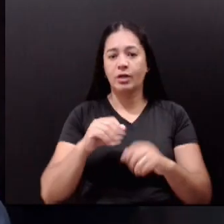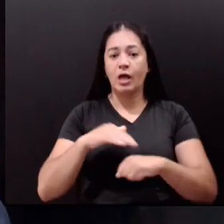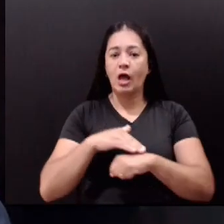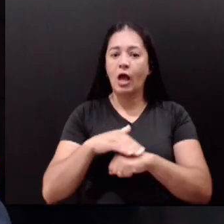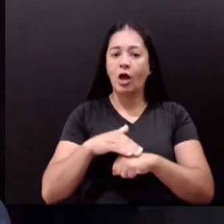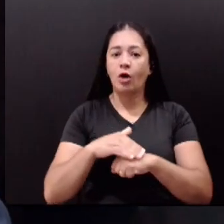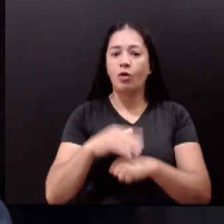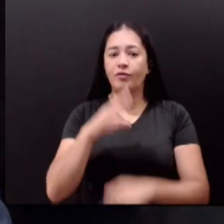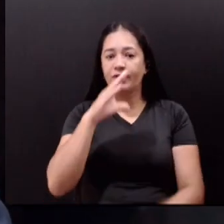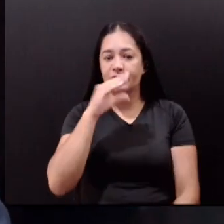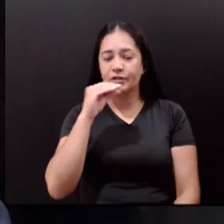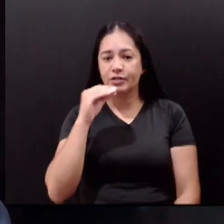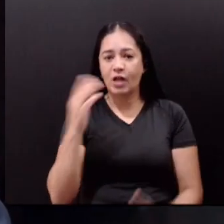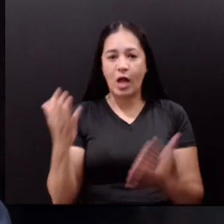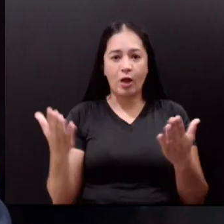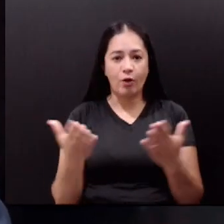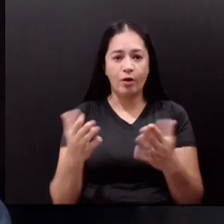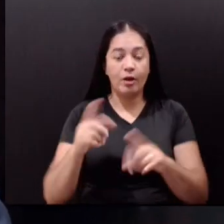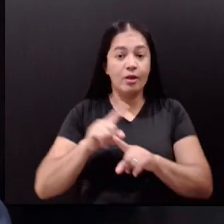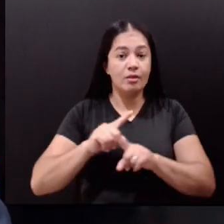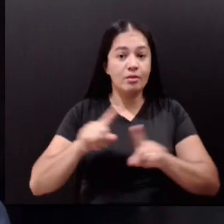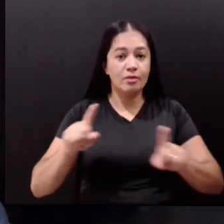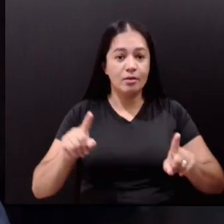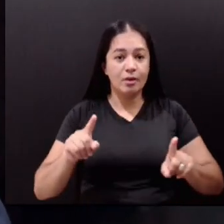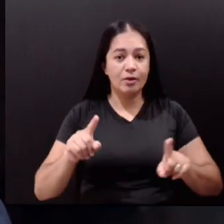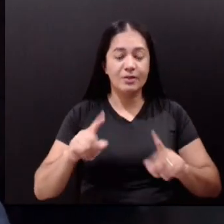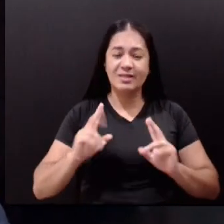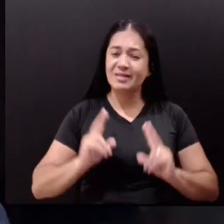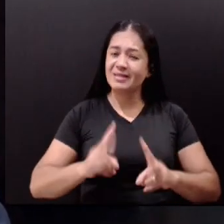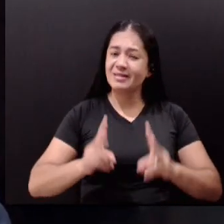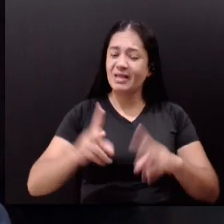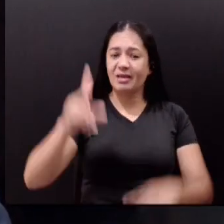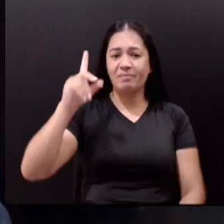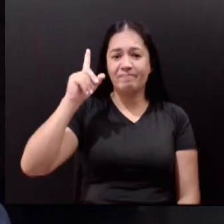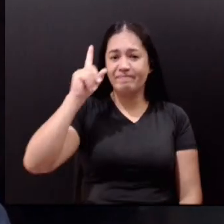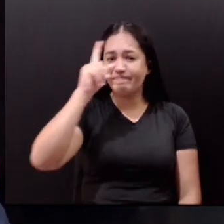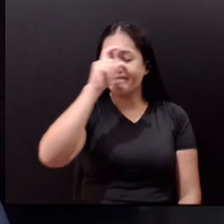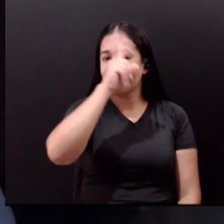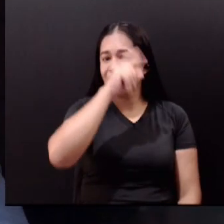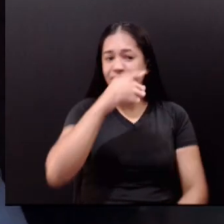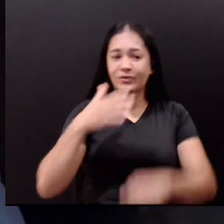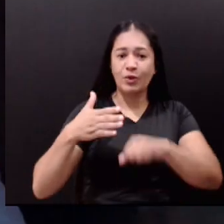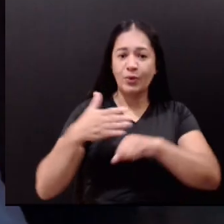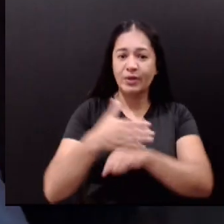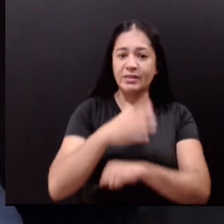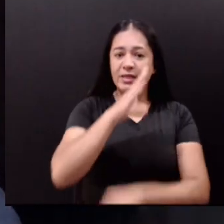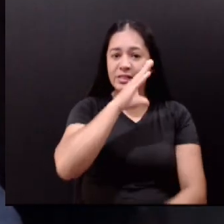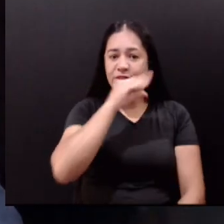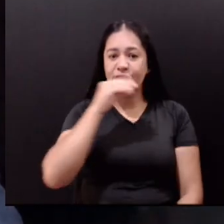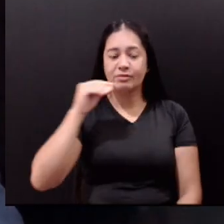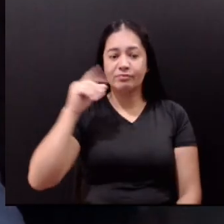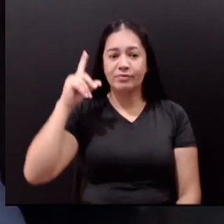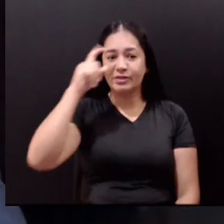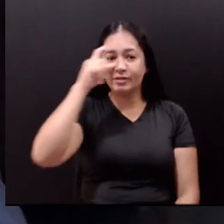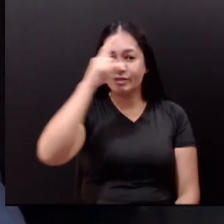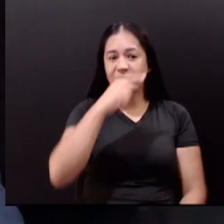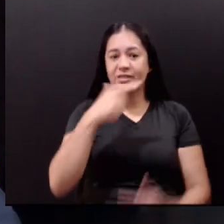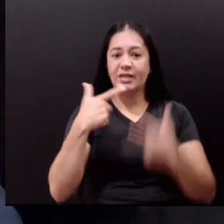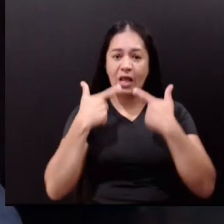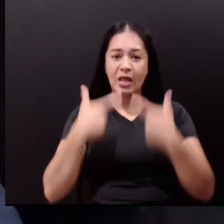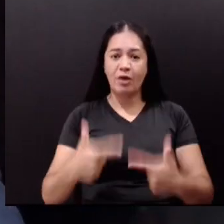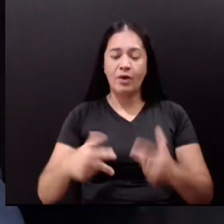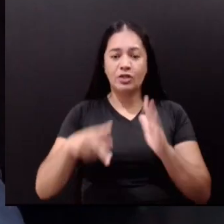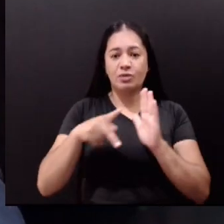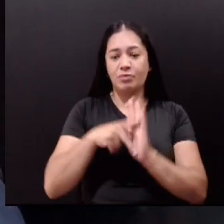sempre foi um pouco complicado, né, o acesso a esses adolescentes, eles têm a linguagem própria deles, eles querem fazer parte